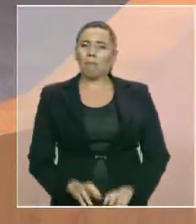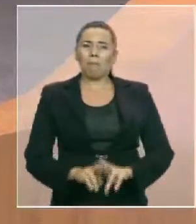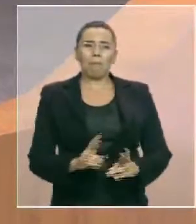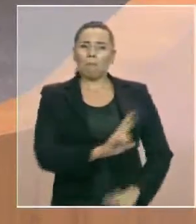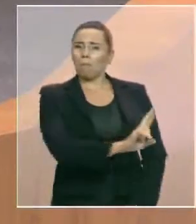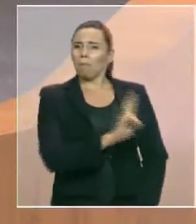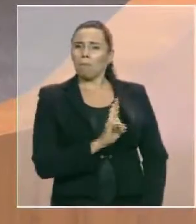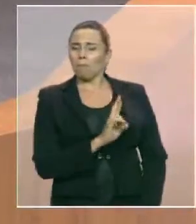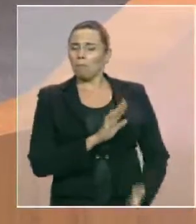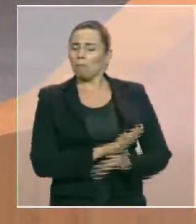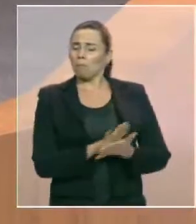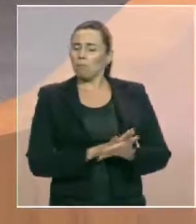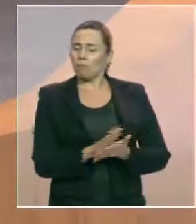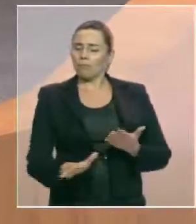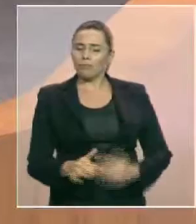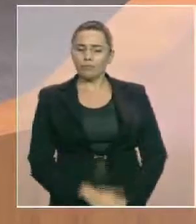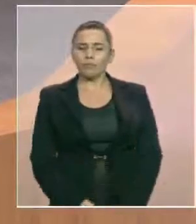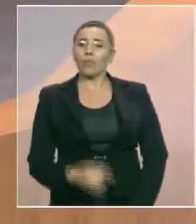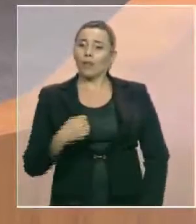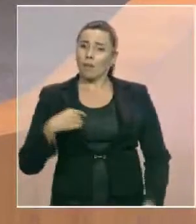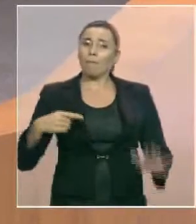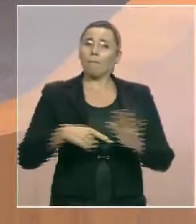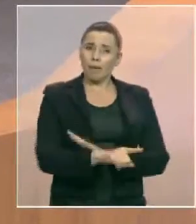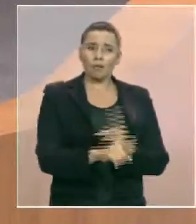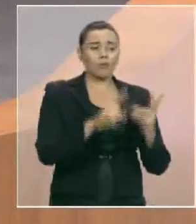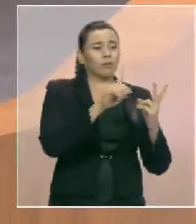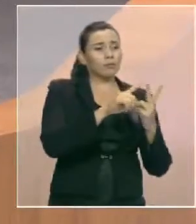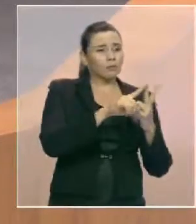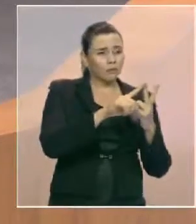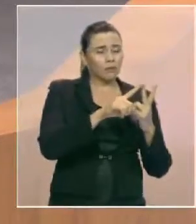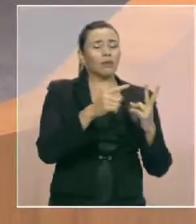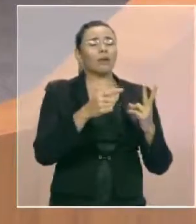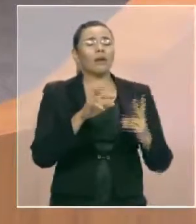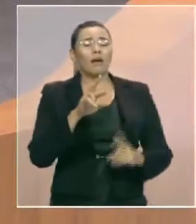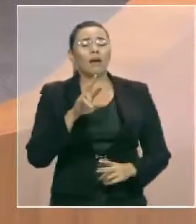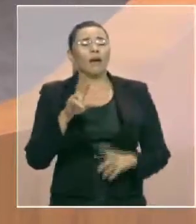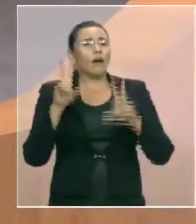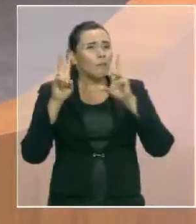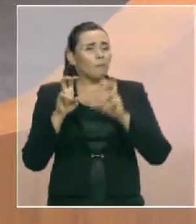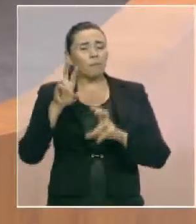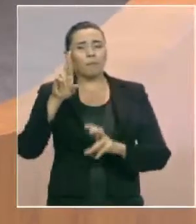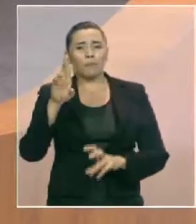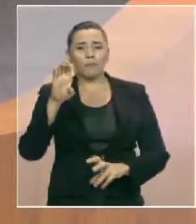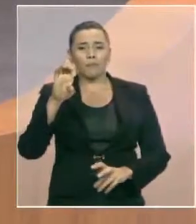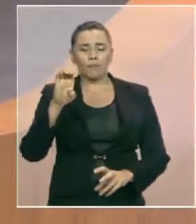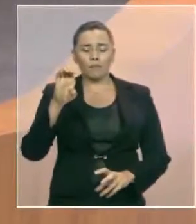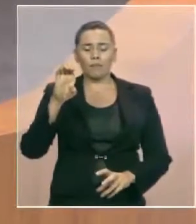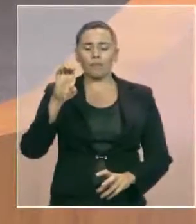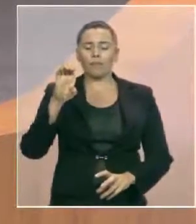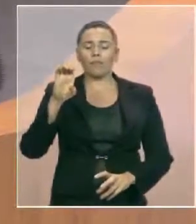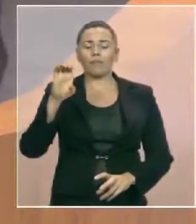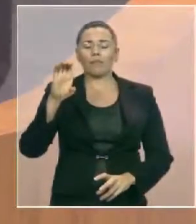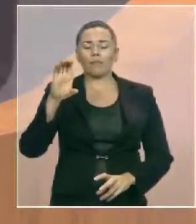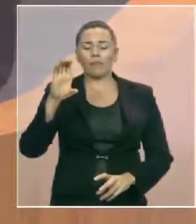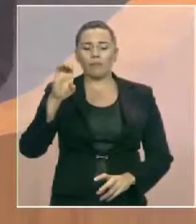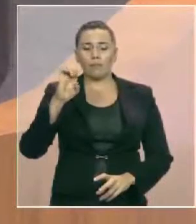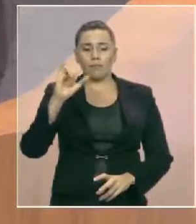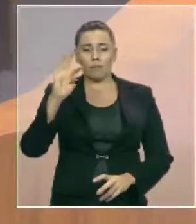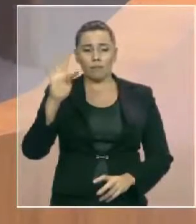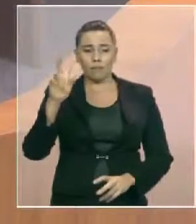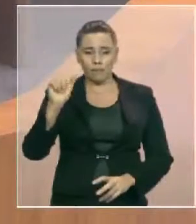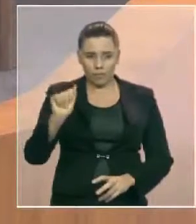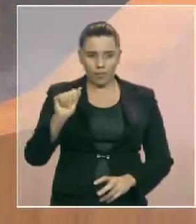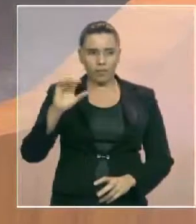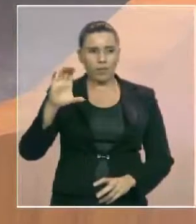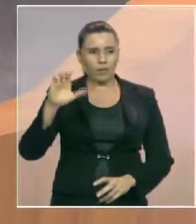mais grave ainda, que é o de outras receitas de capital, que até então o governo do Estado do Maranhão tinha arrecadado